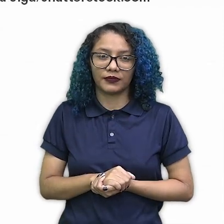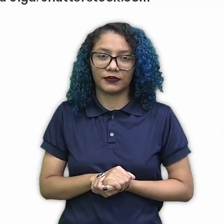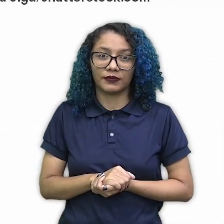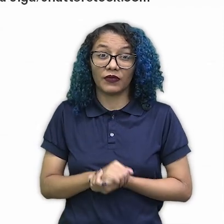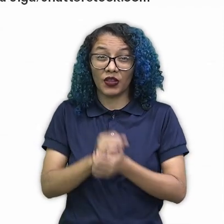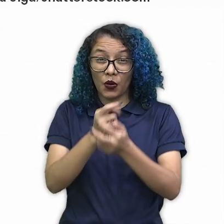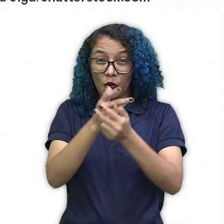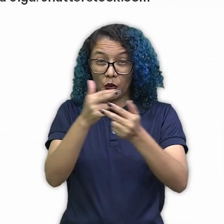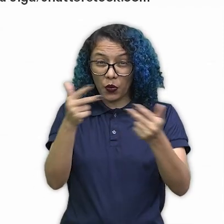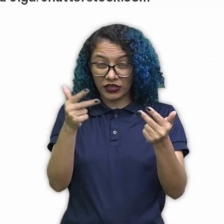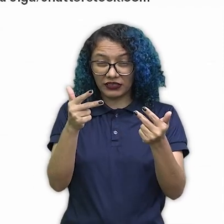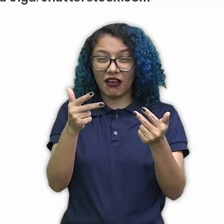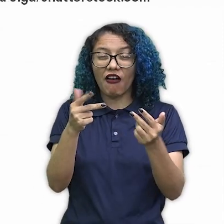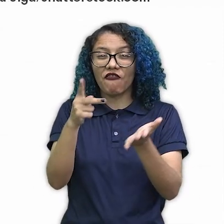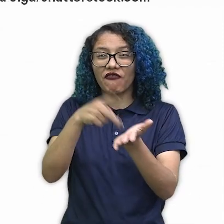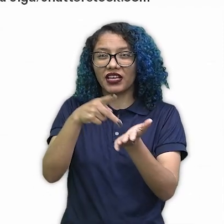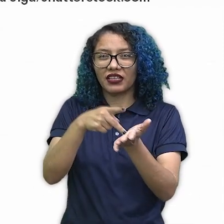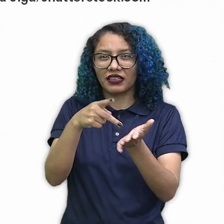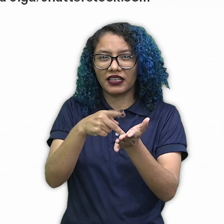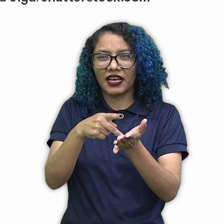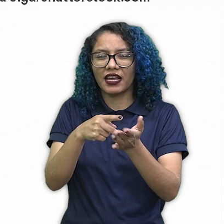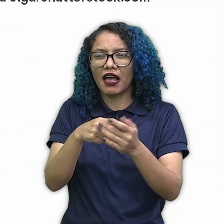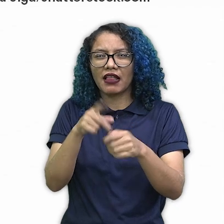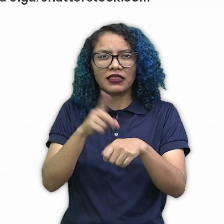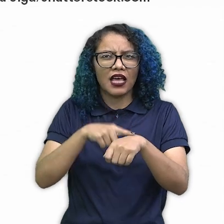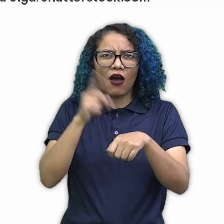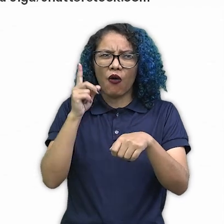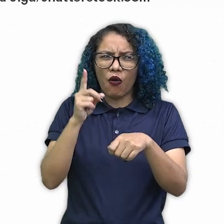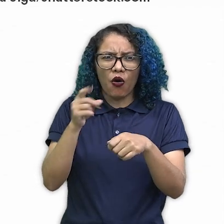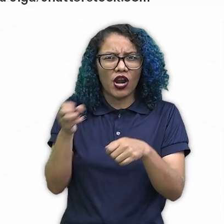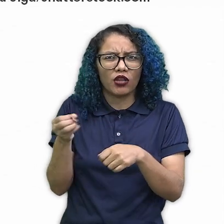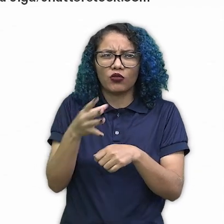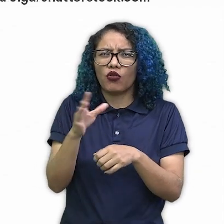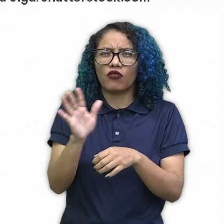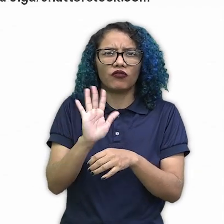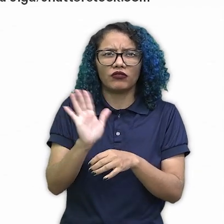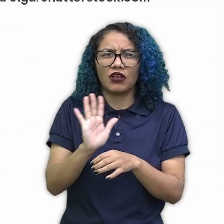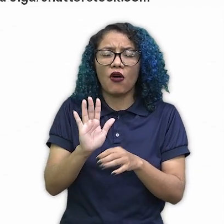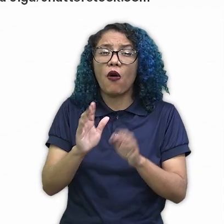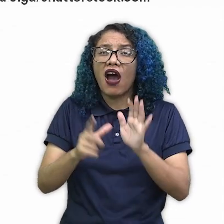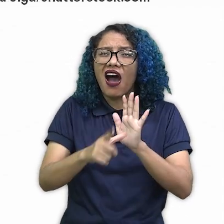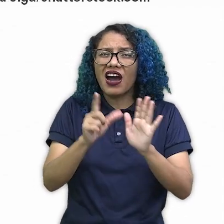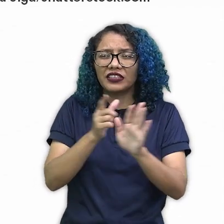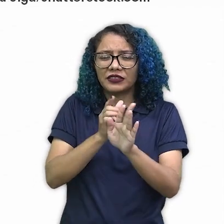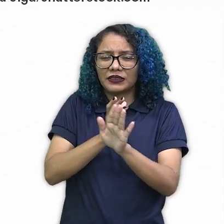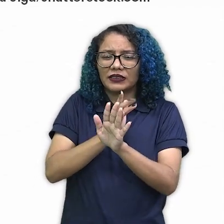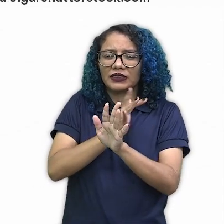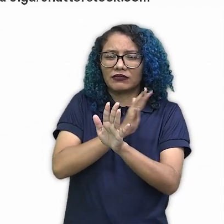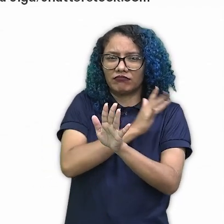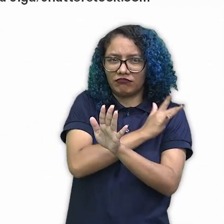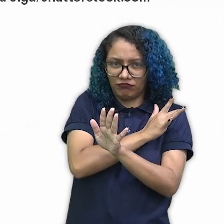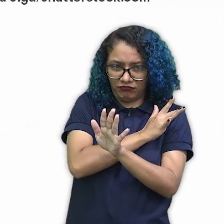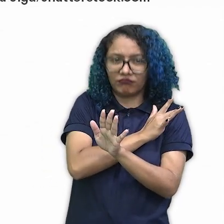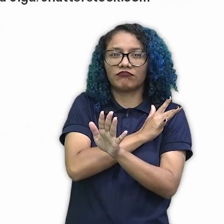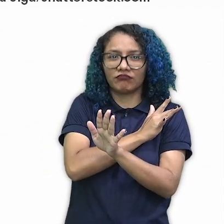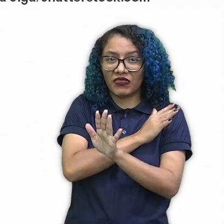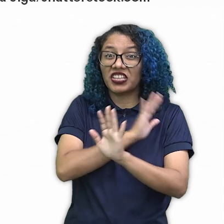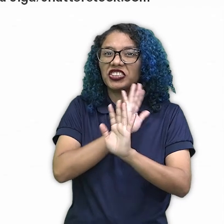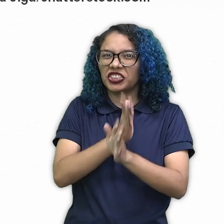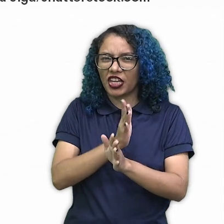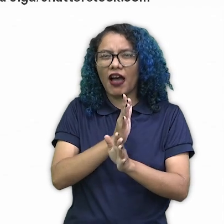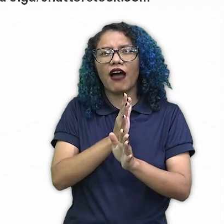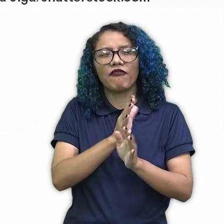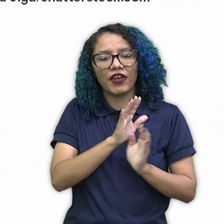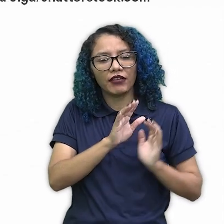não habita num já aí, mas é o quê? Produzido como acontecimento num espaço e